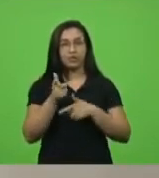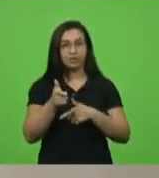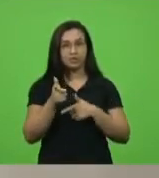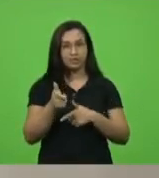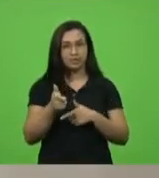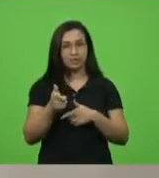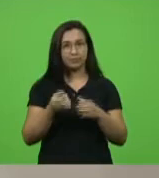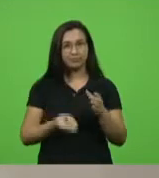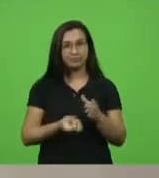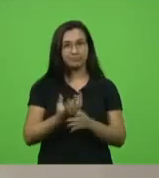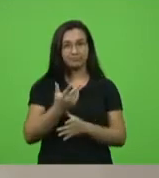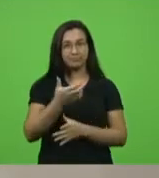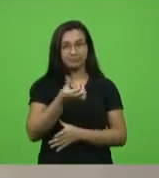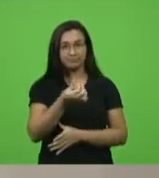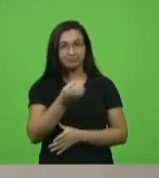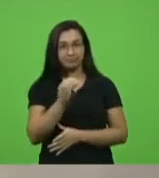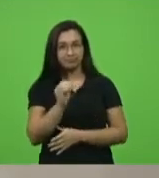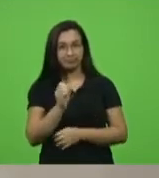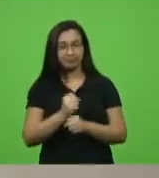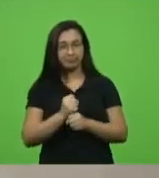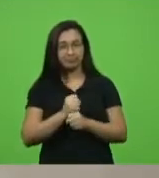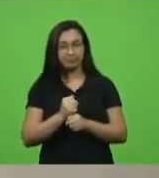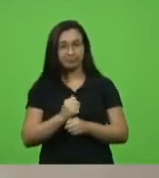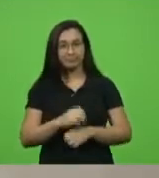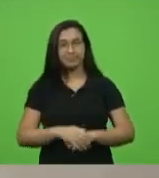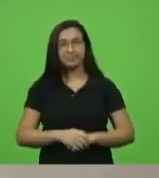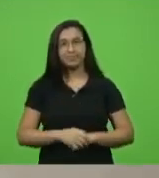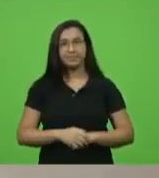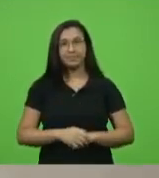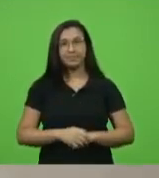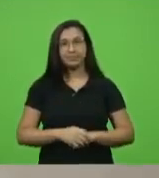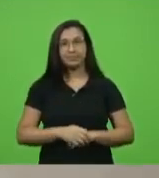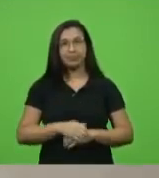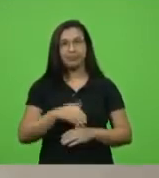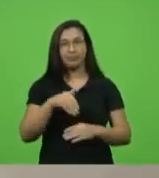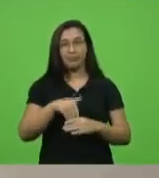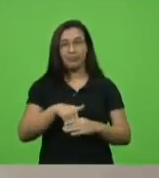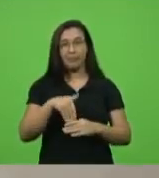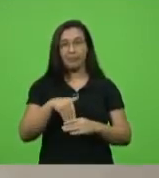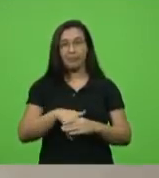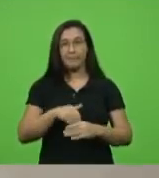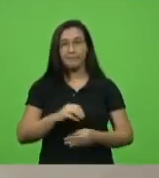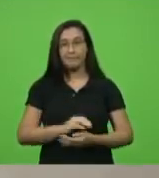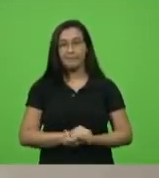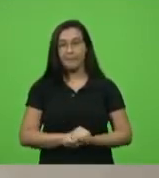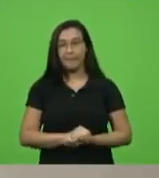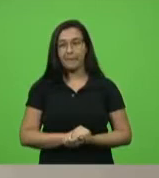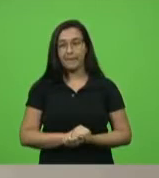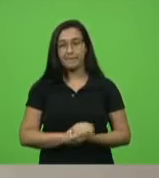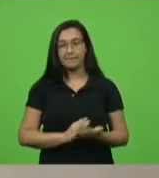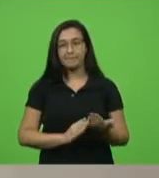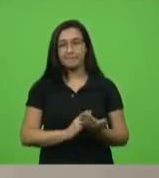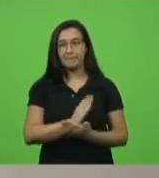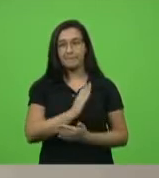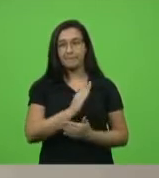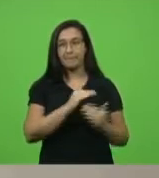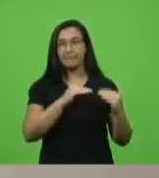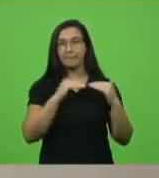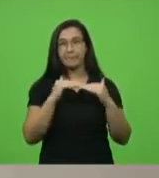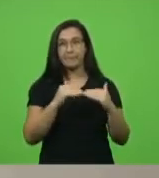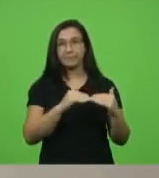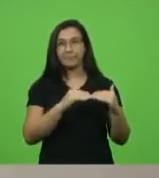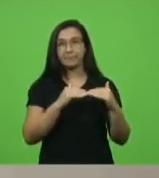criação. Em discussão. Não havendo quem queira discutir, em votação, deputados que aprovam, permaneçam como se encontra. Aprovado por